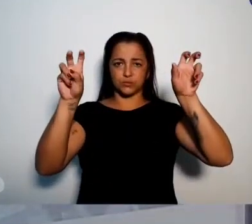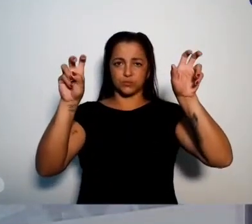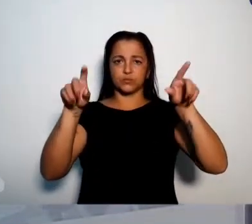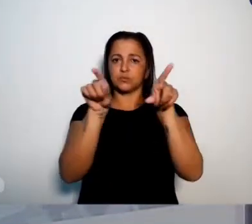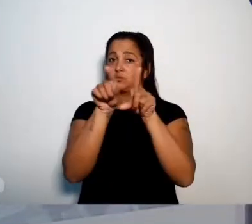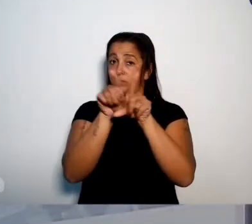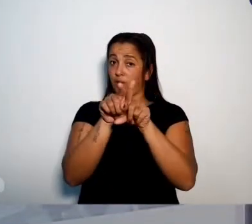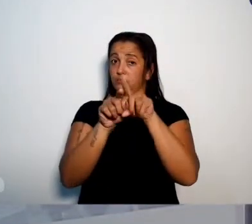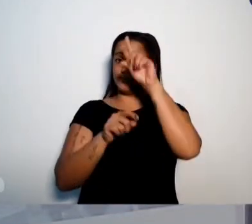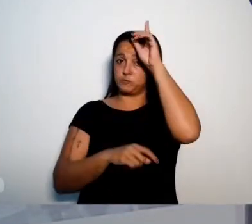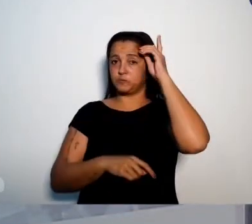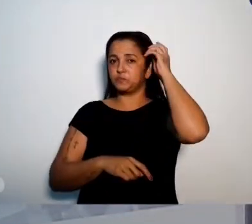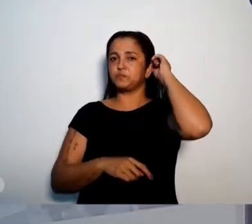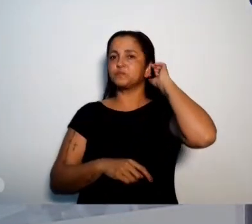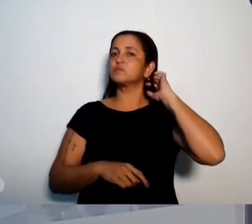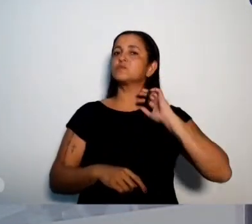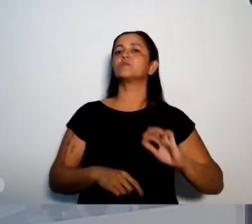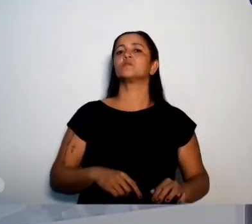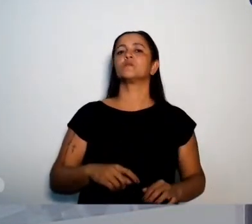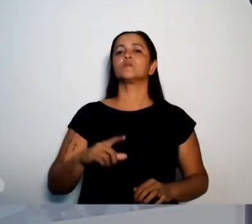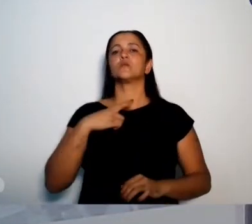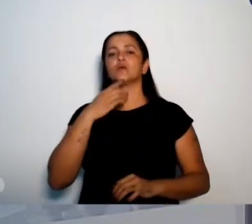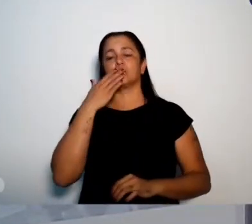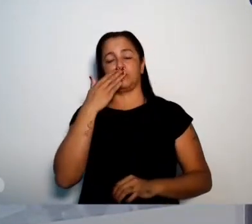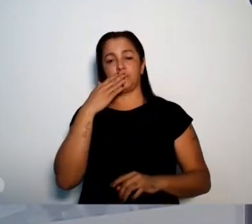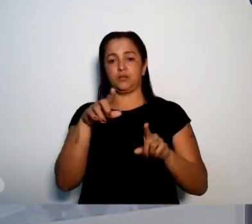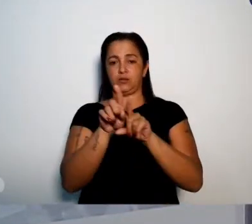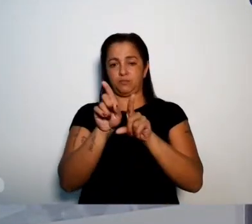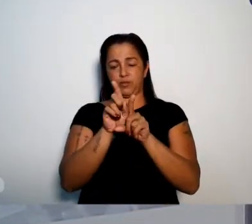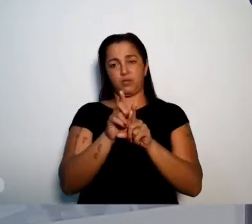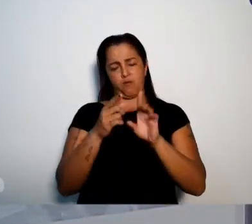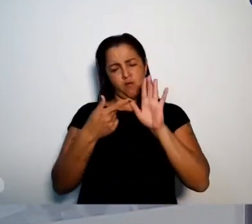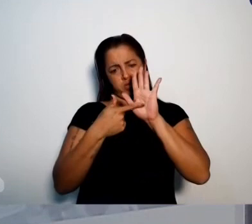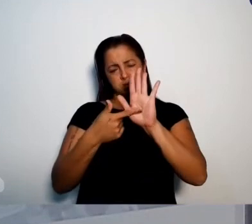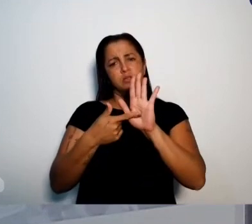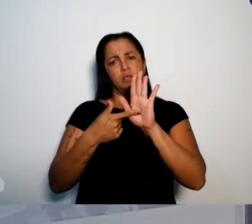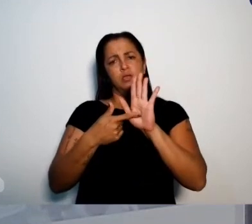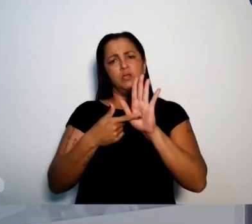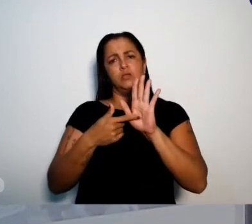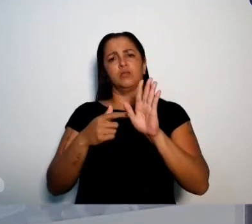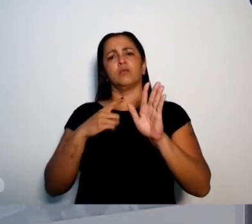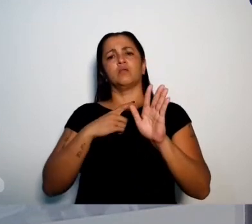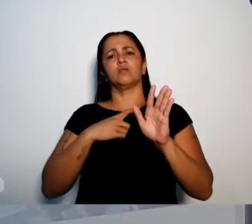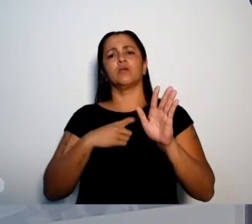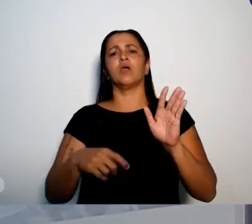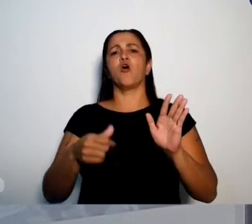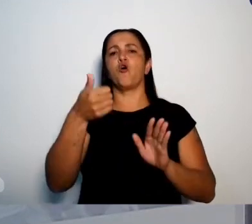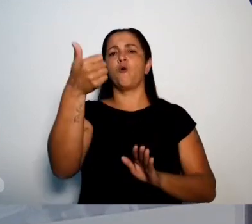outro requerimento que eu apresentei, é o requerimento